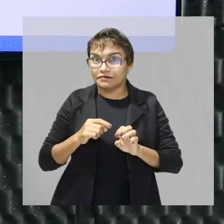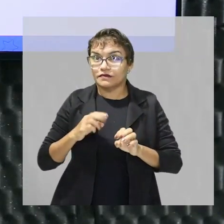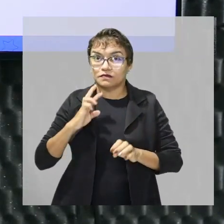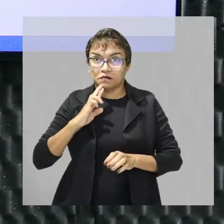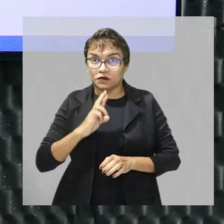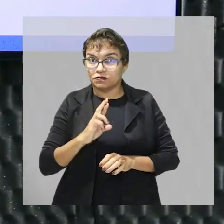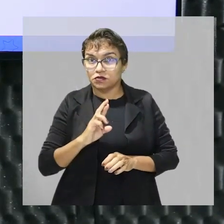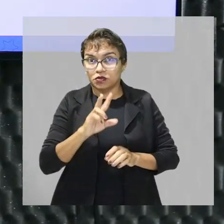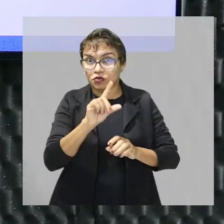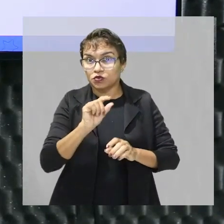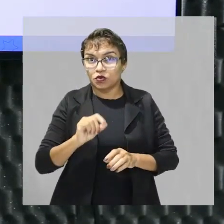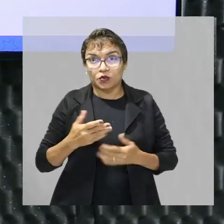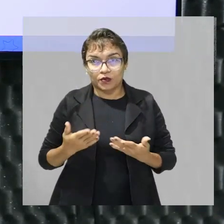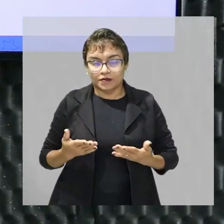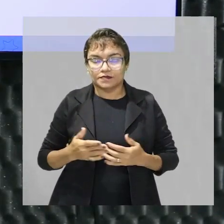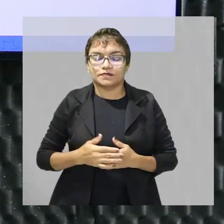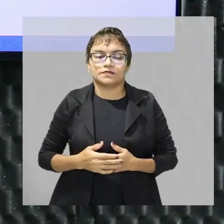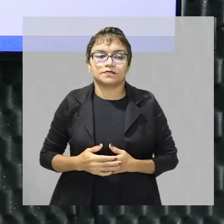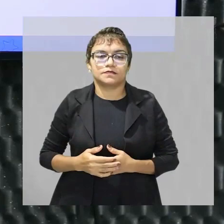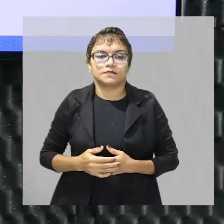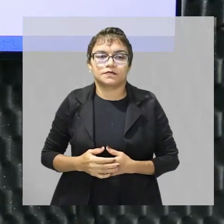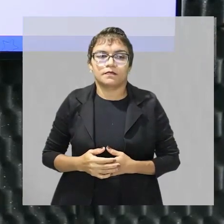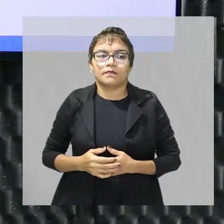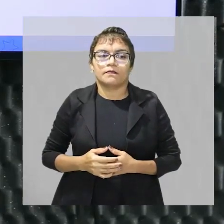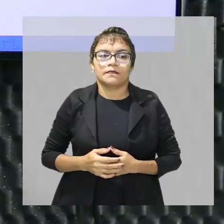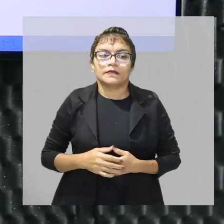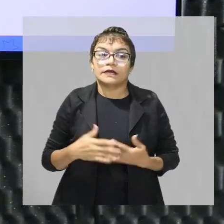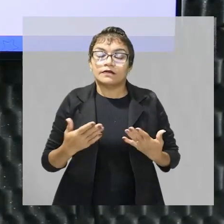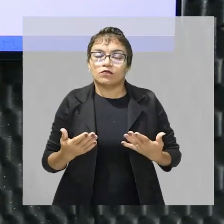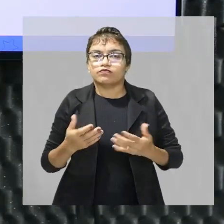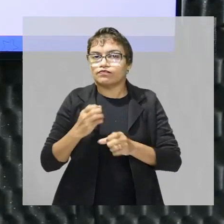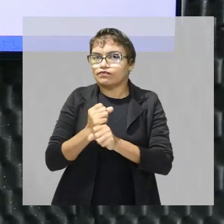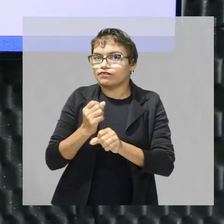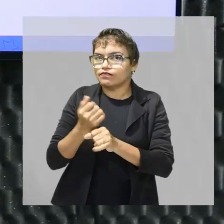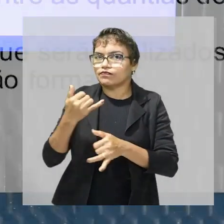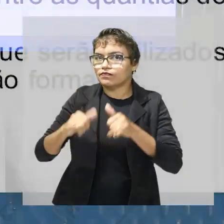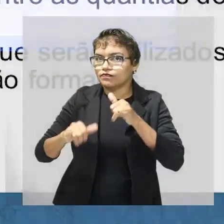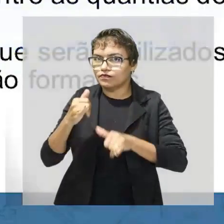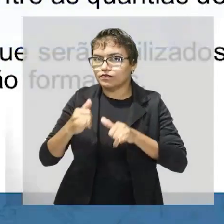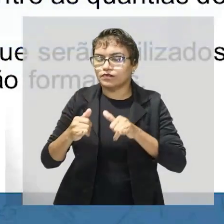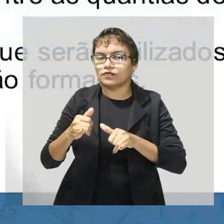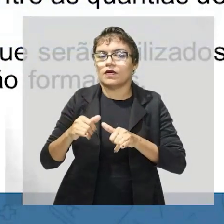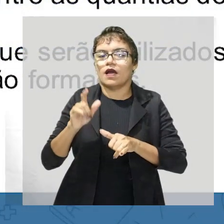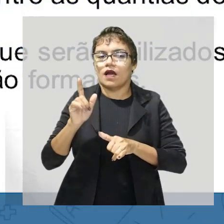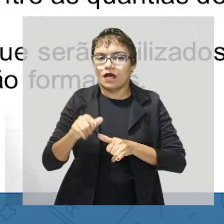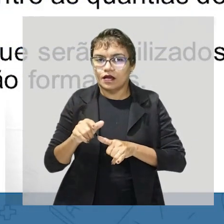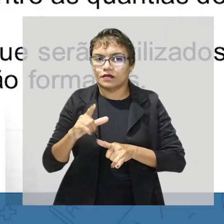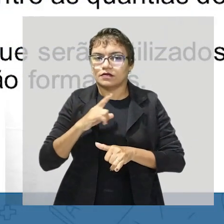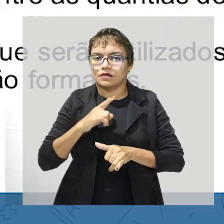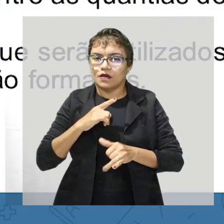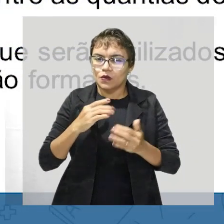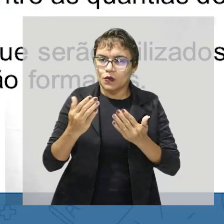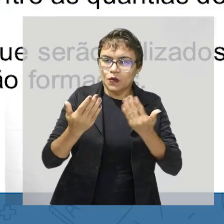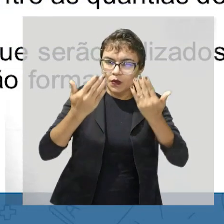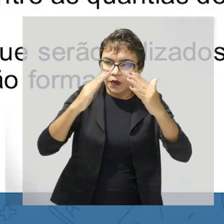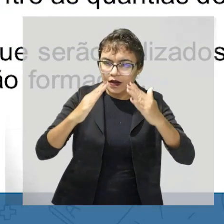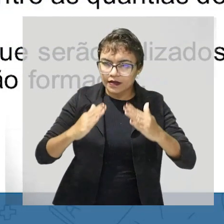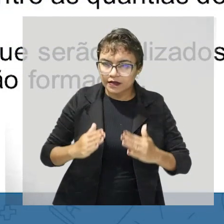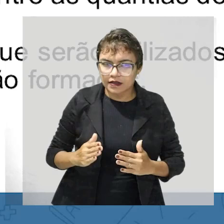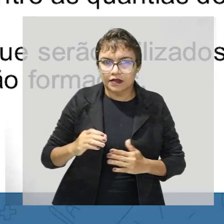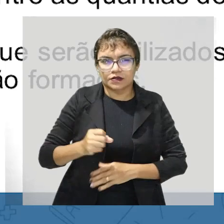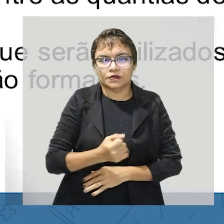à resolução. Olha só, a estequiometria é responsável pela análise quantitativa da composição